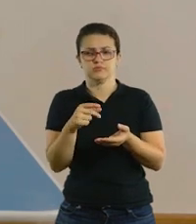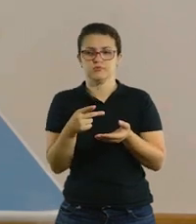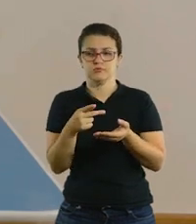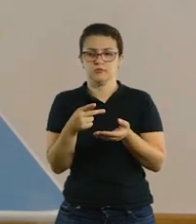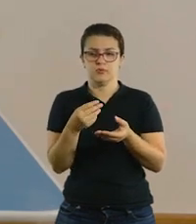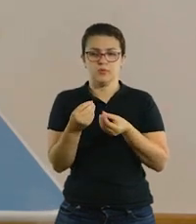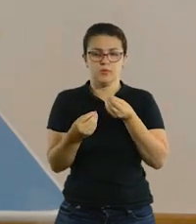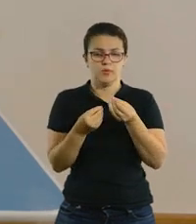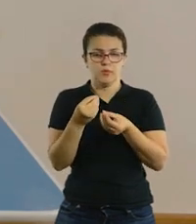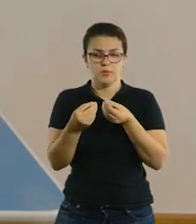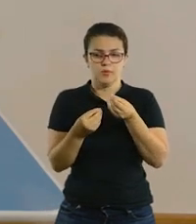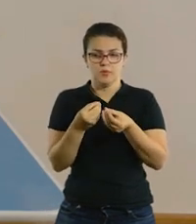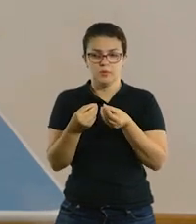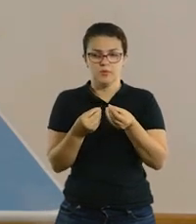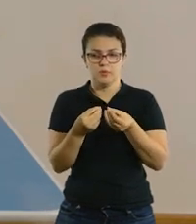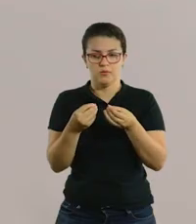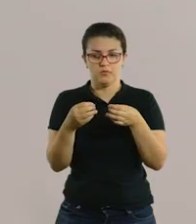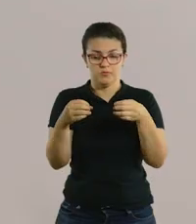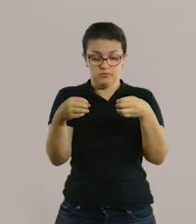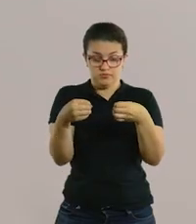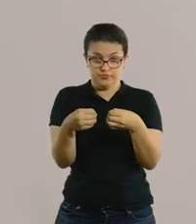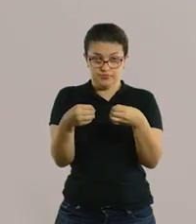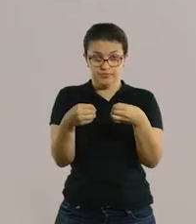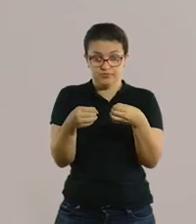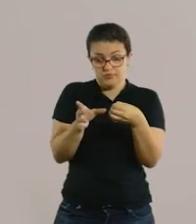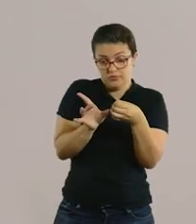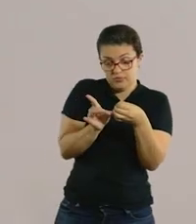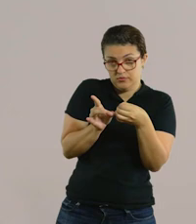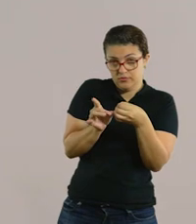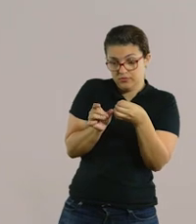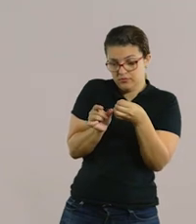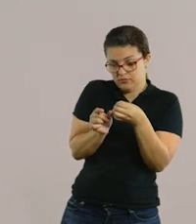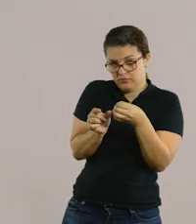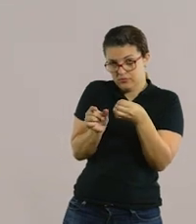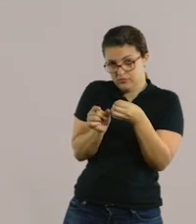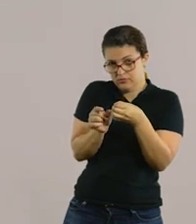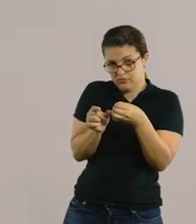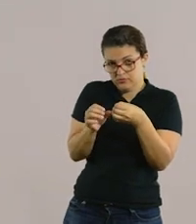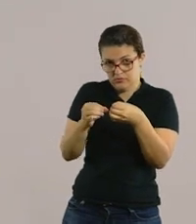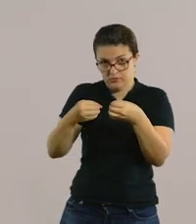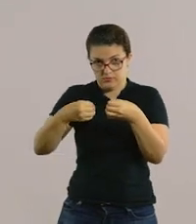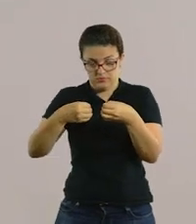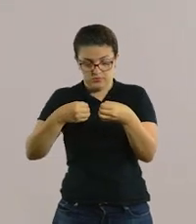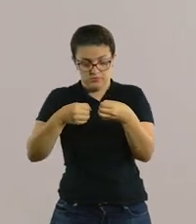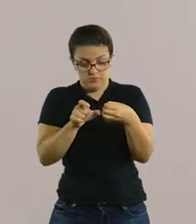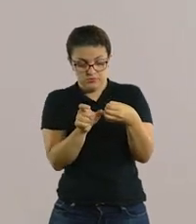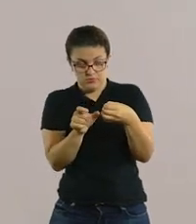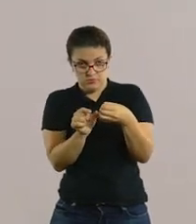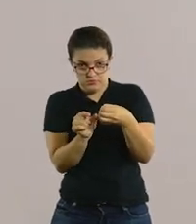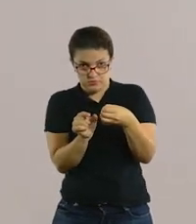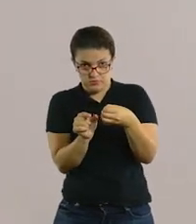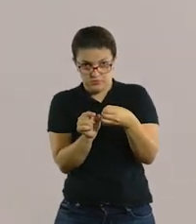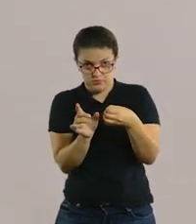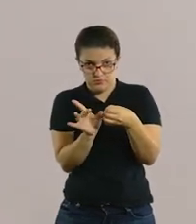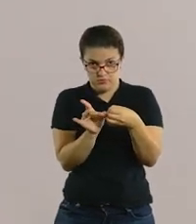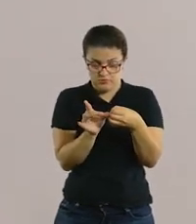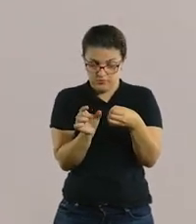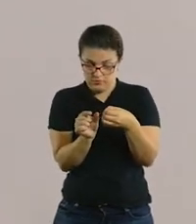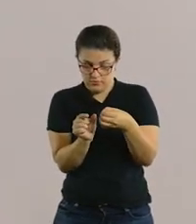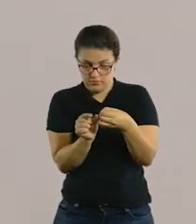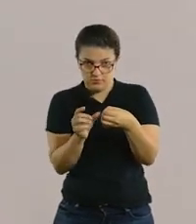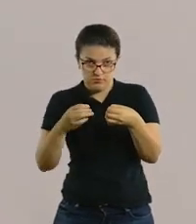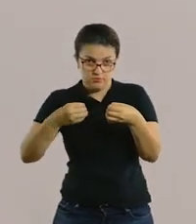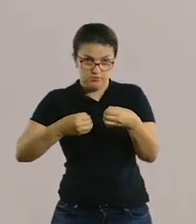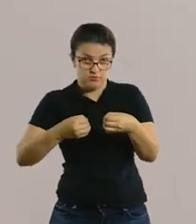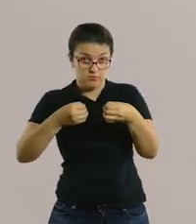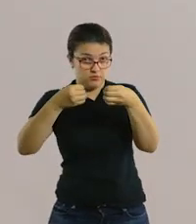vocês. Vocês vão fazer uma espécie de dois rolinhos e colocar entre um e outro para dar a distância, né, das lentes,